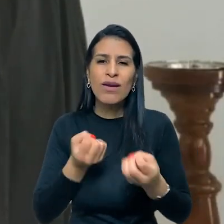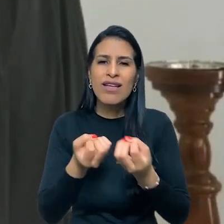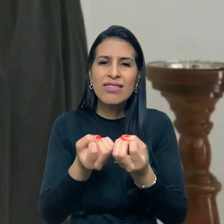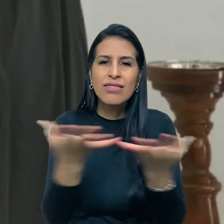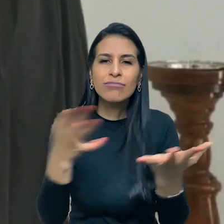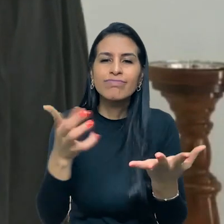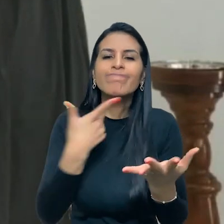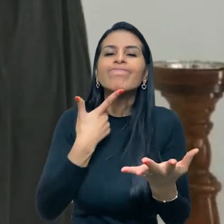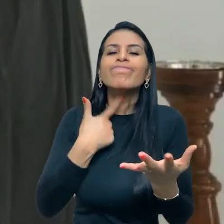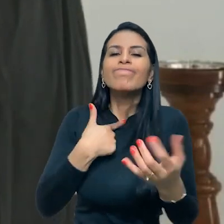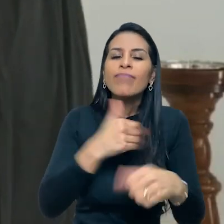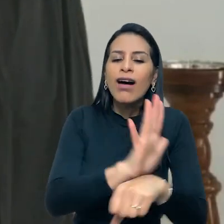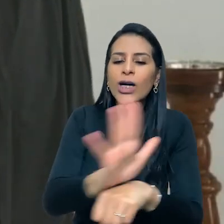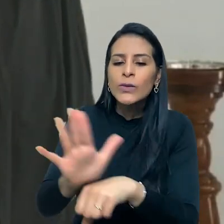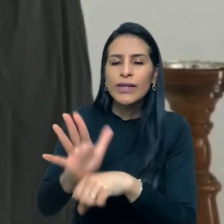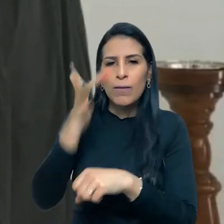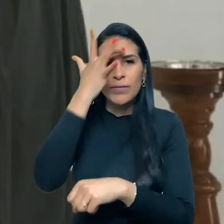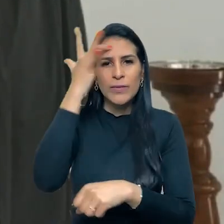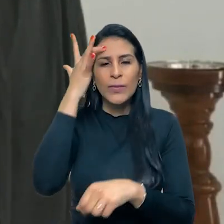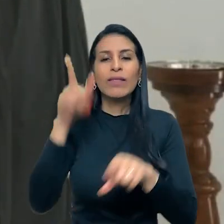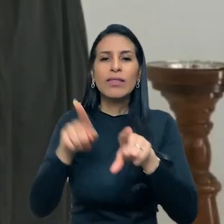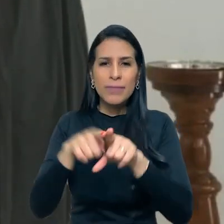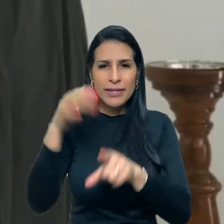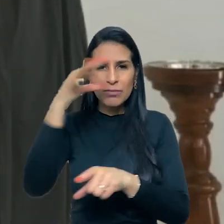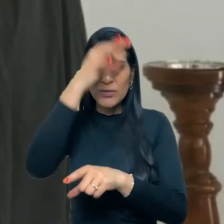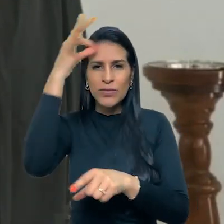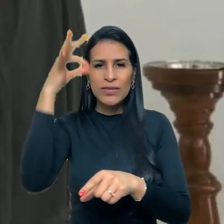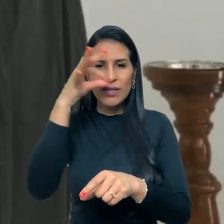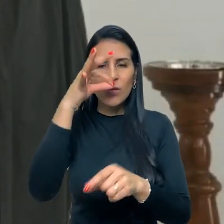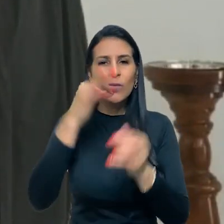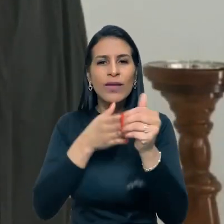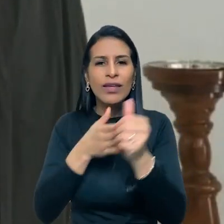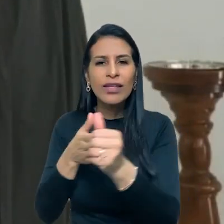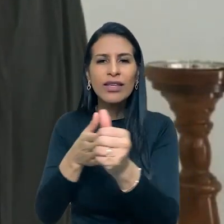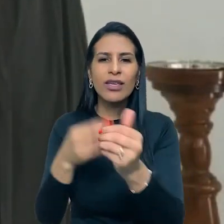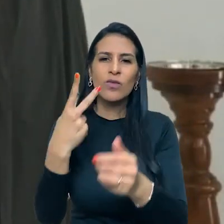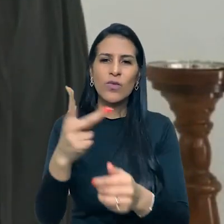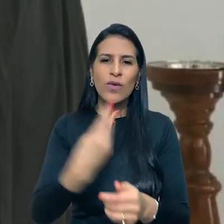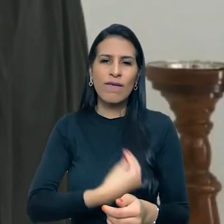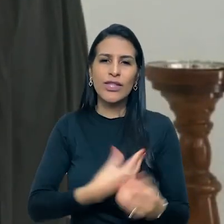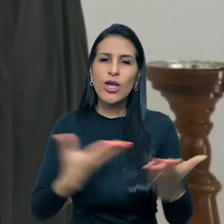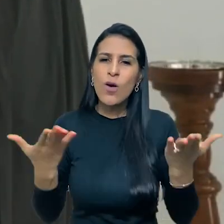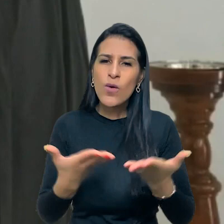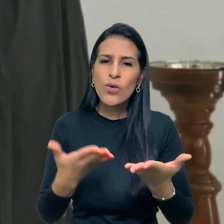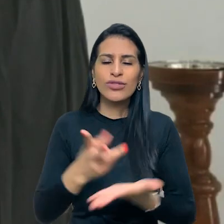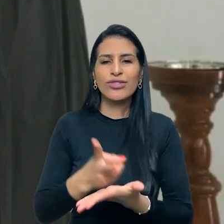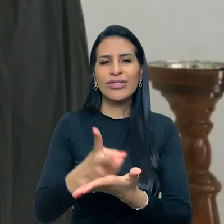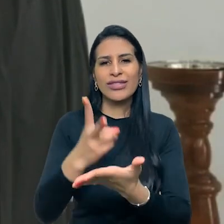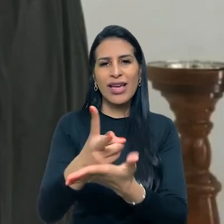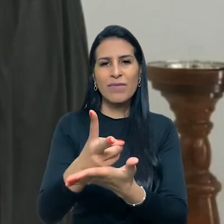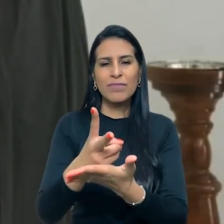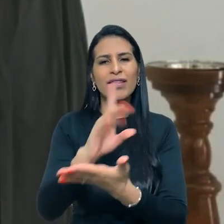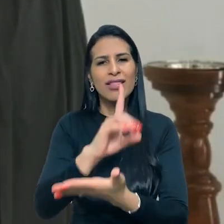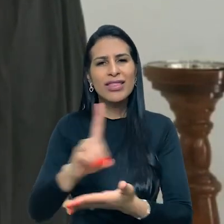próximo. E que o Espírito Santo te guie hoje e sempre. Assim te